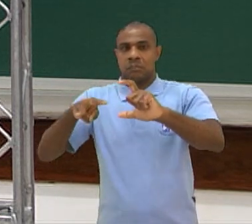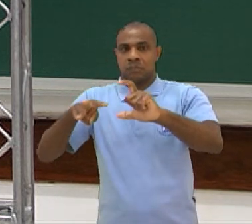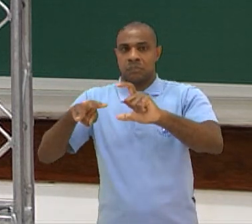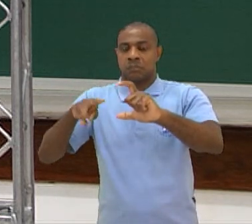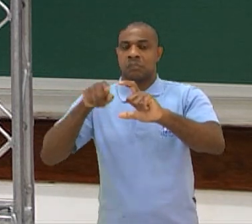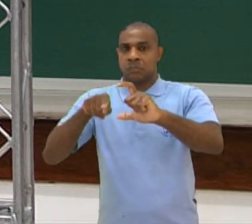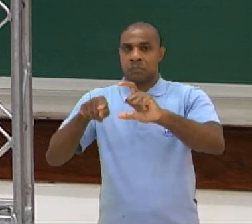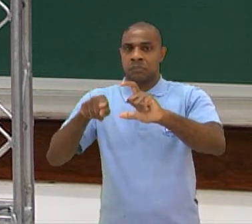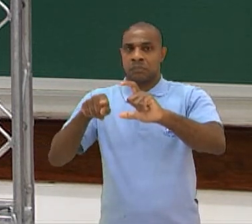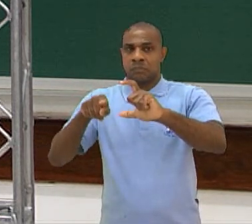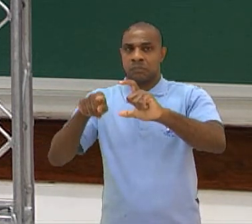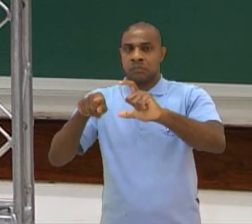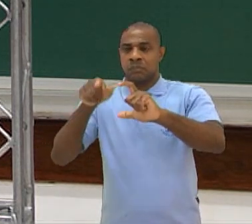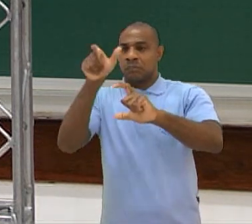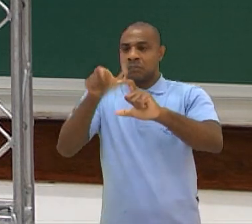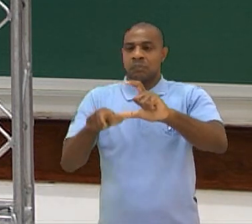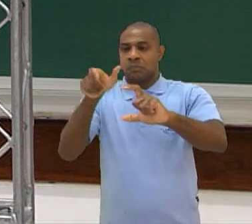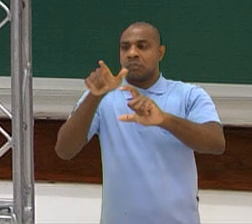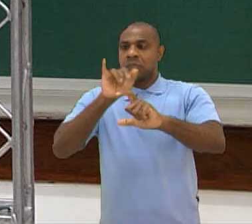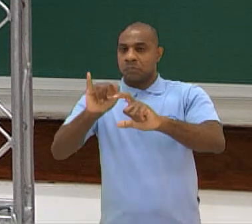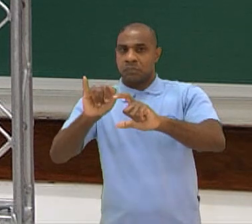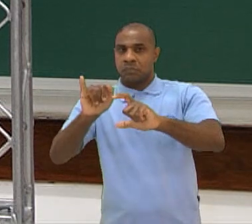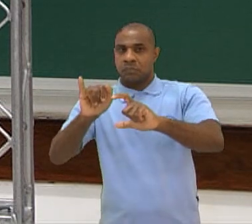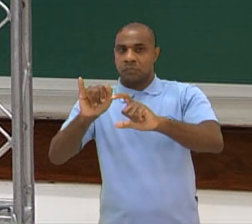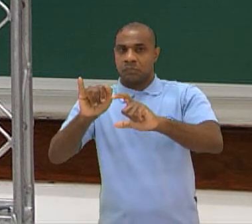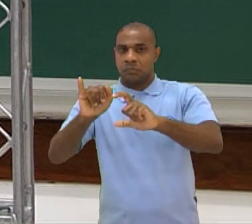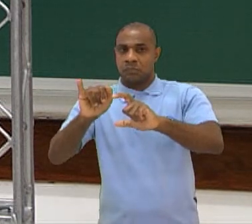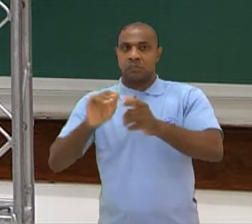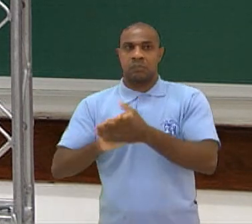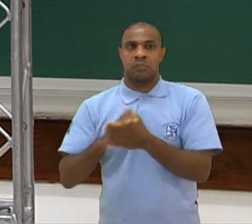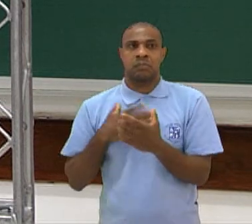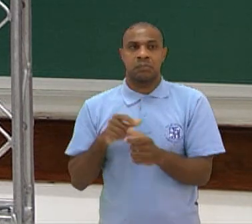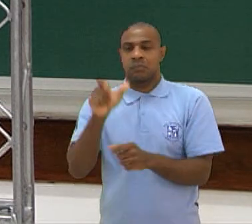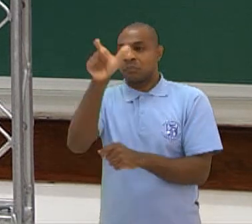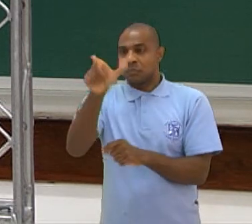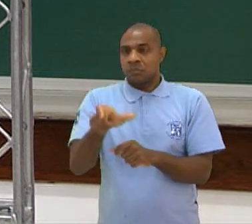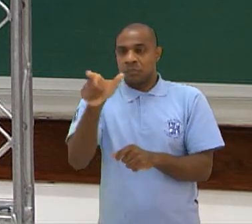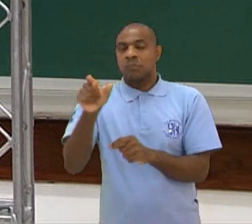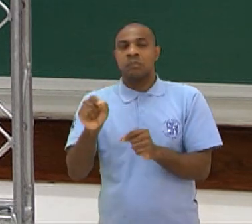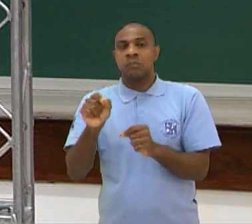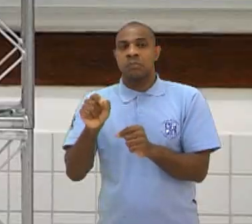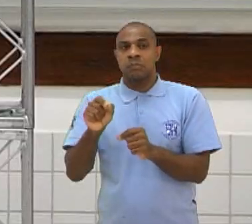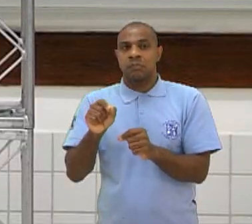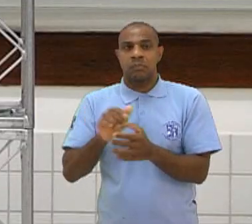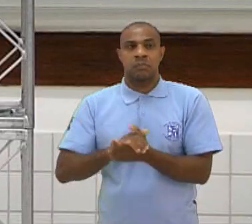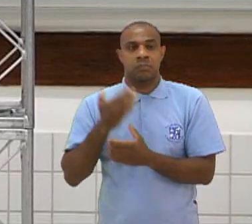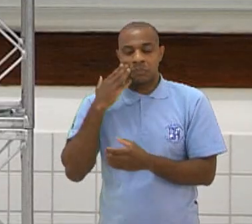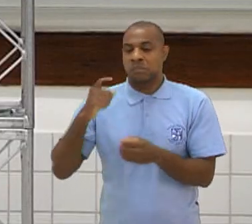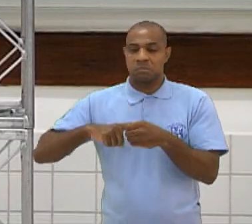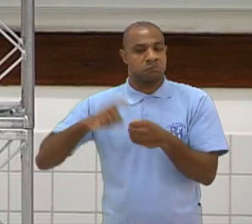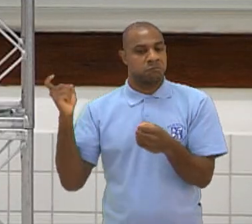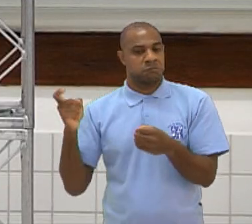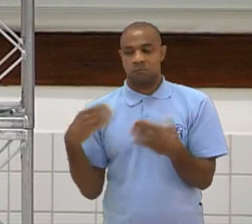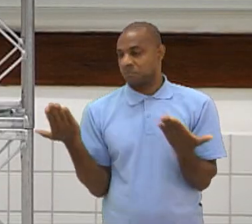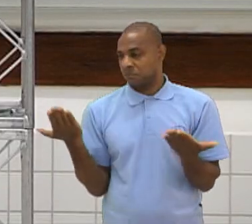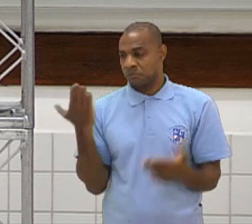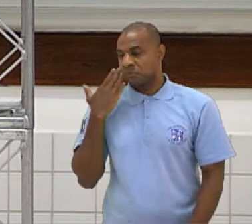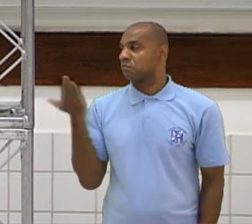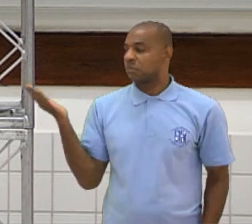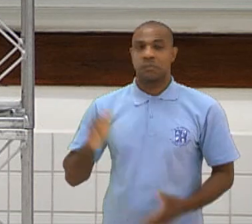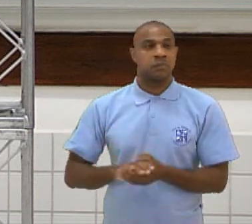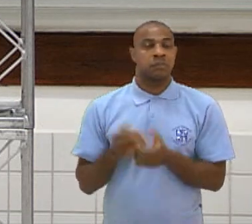coluna formada pelos termos independentes. Justamente, esse segundo item aqui, se você não entendeu e assistiu a aula anterior, você vai lembrar